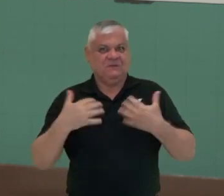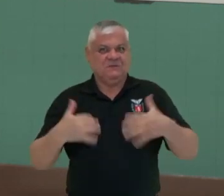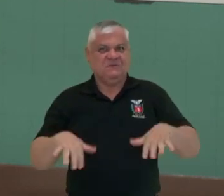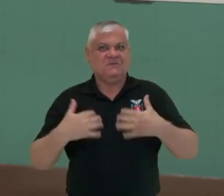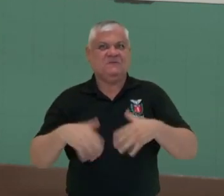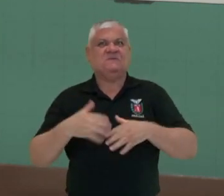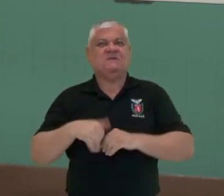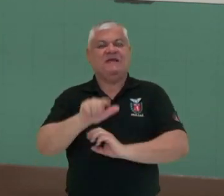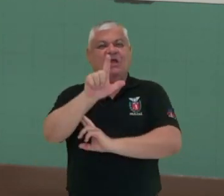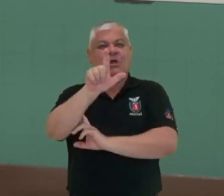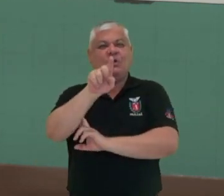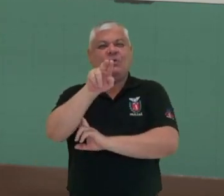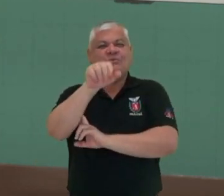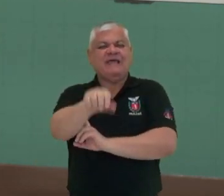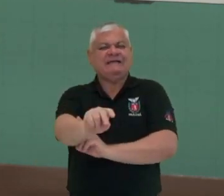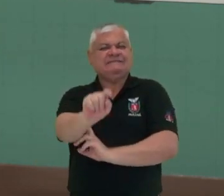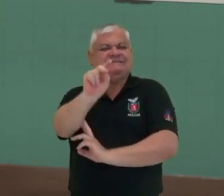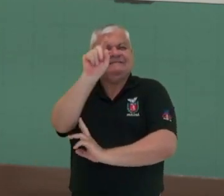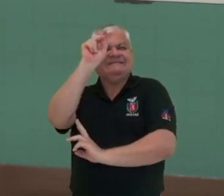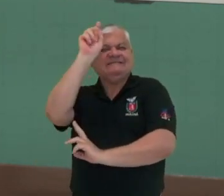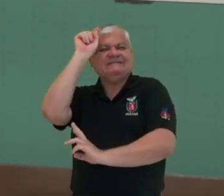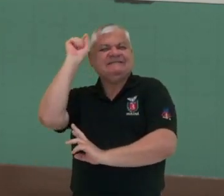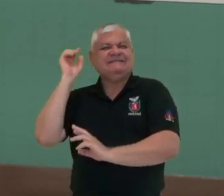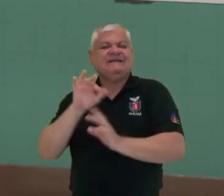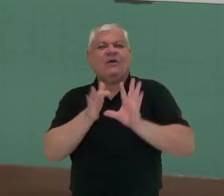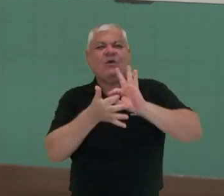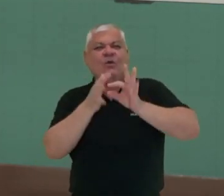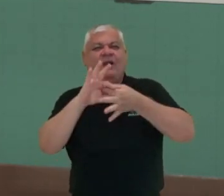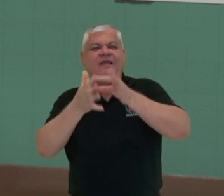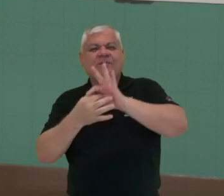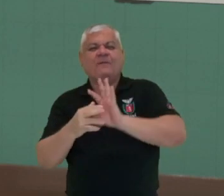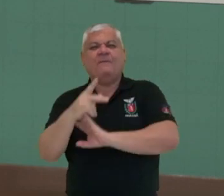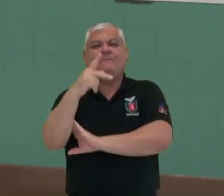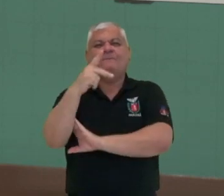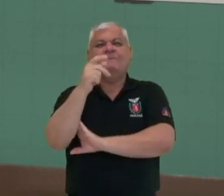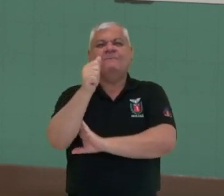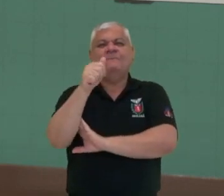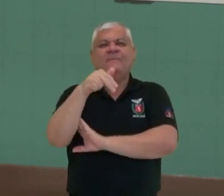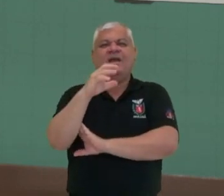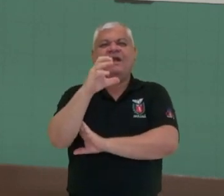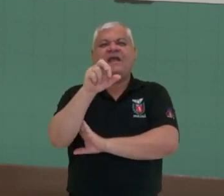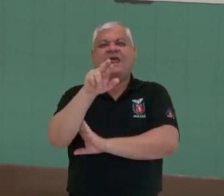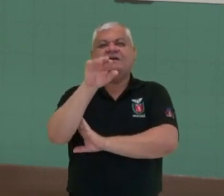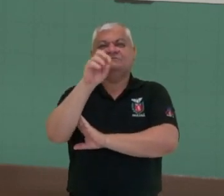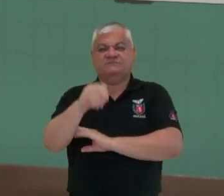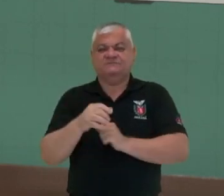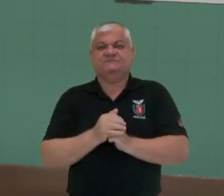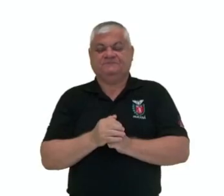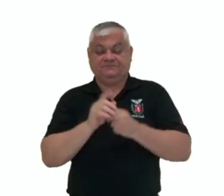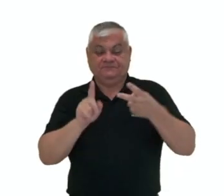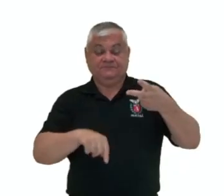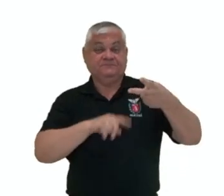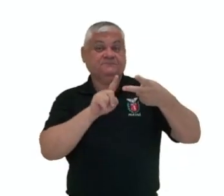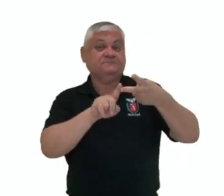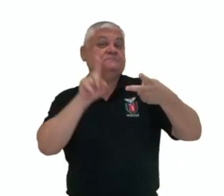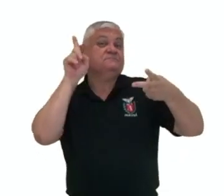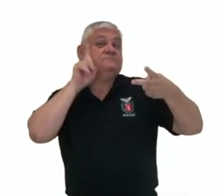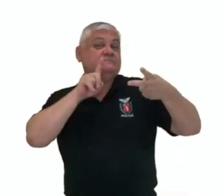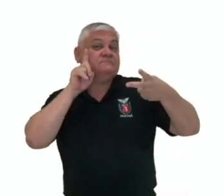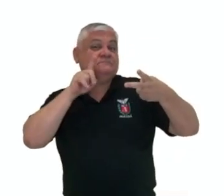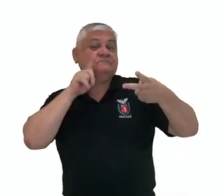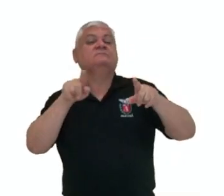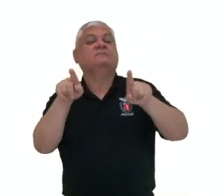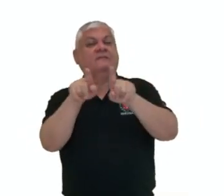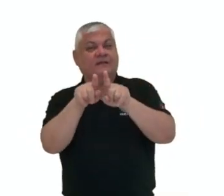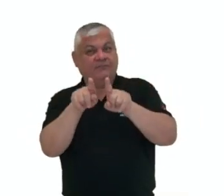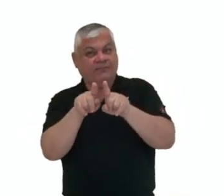luta dos antigos Jogos Olímpicos, o pancrácio. Os norte-americanos também possuem destaque